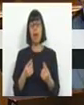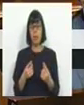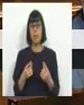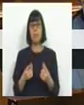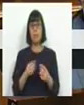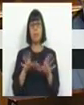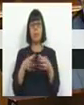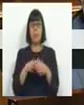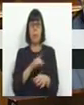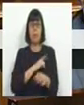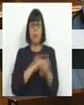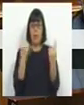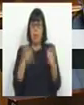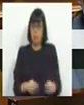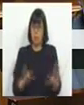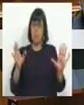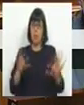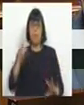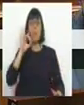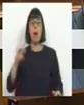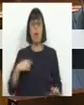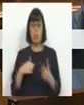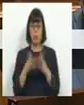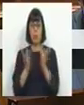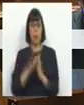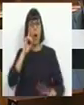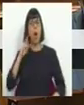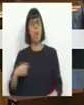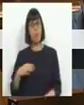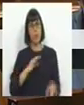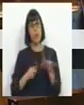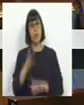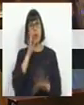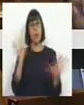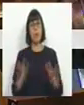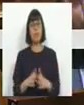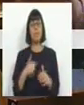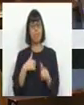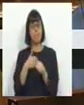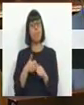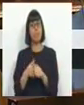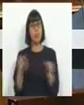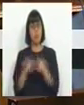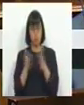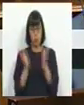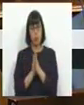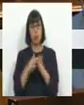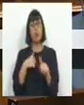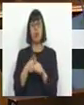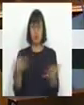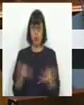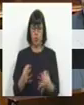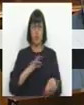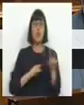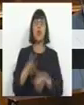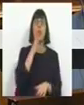exclusivamente da esfera privada. Sei tudo isso, Sr. Deputado, acompanhei tudo isso, Sr.